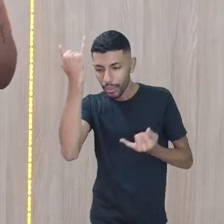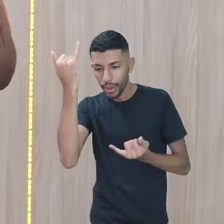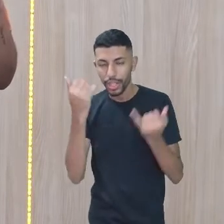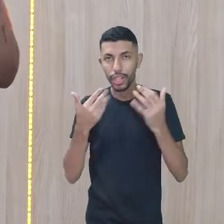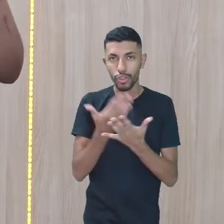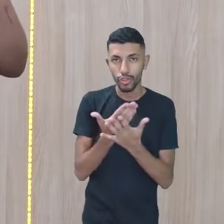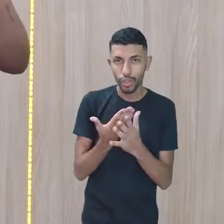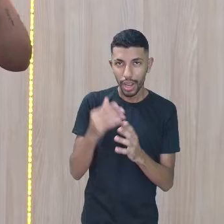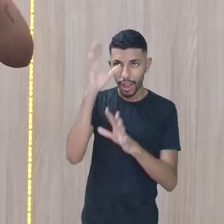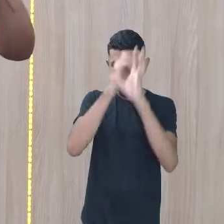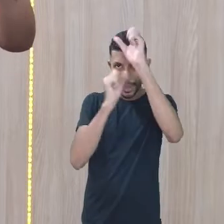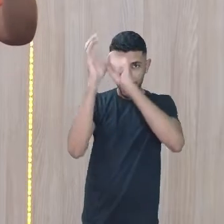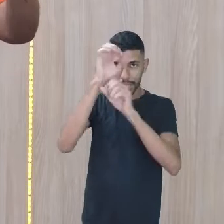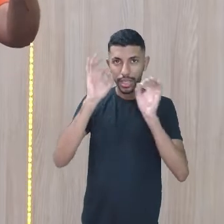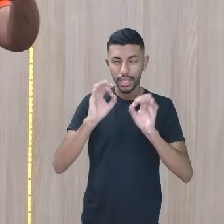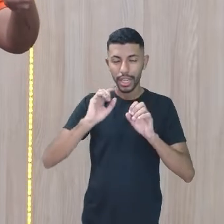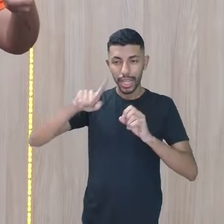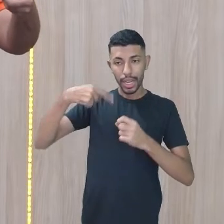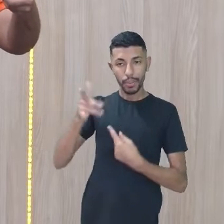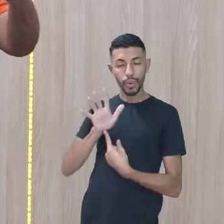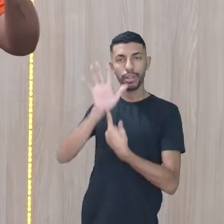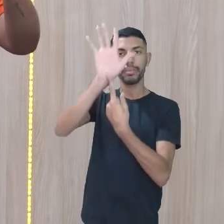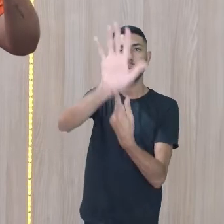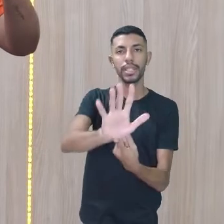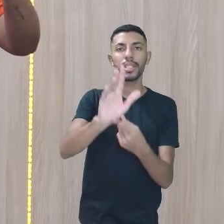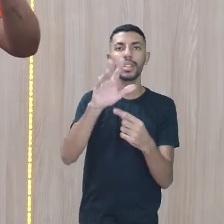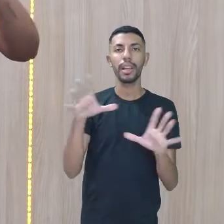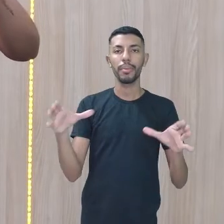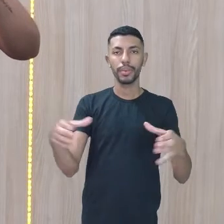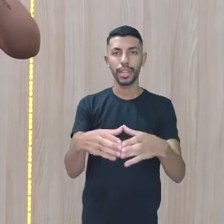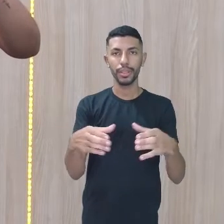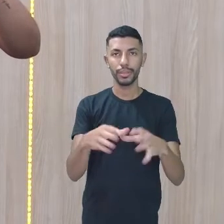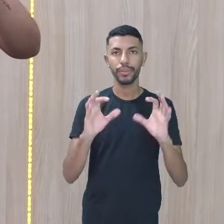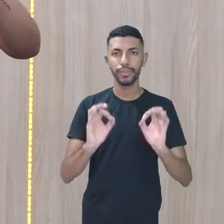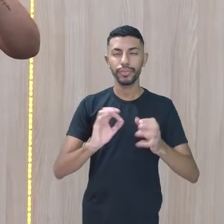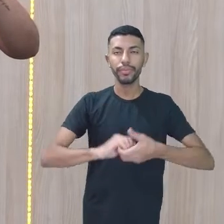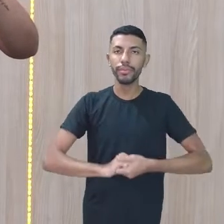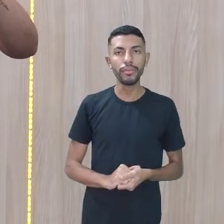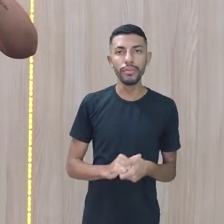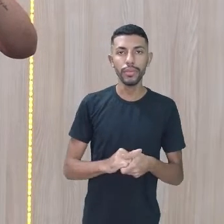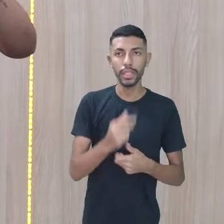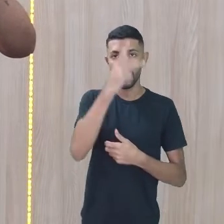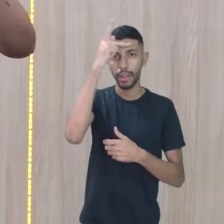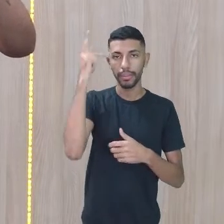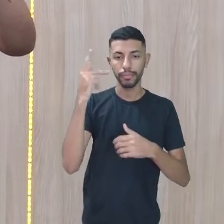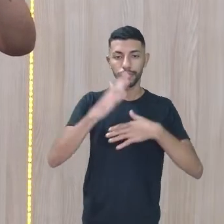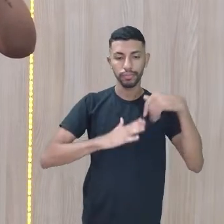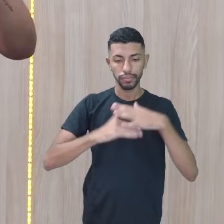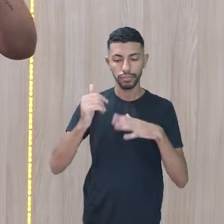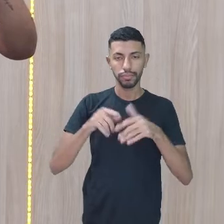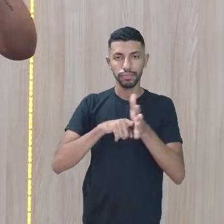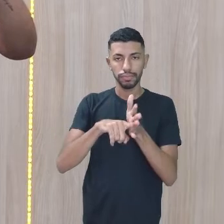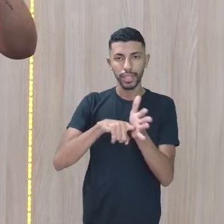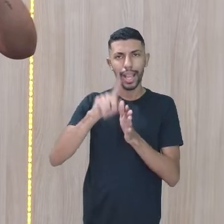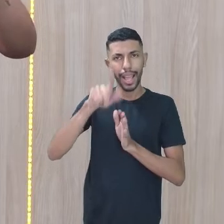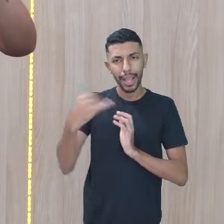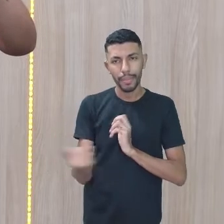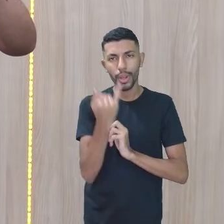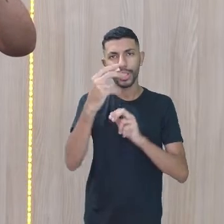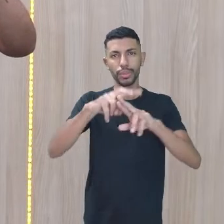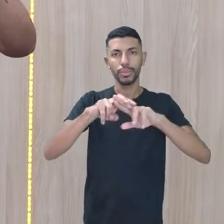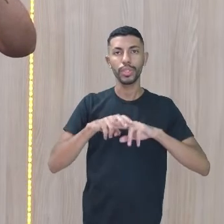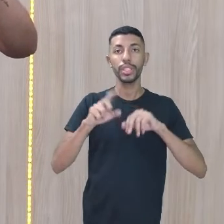estudei e aprendi, para poder expor para a minha turma, tá certo? O pesquisador, ele é muito importante nesse